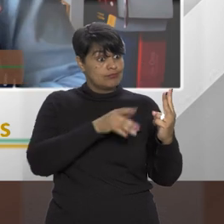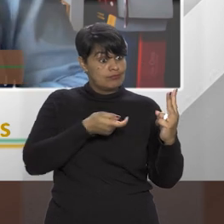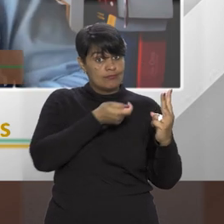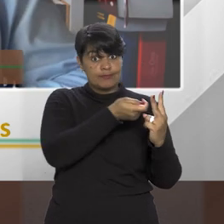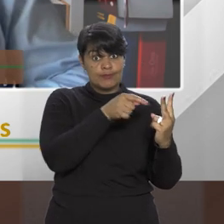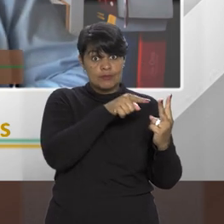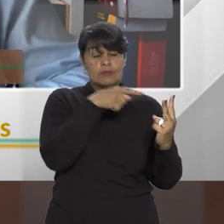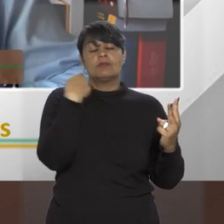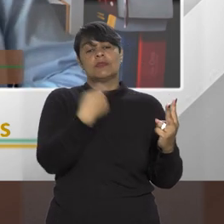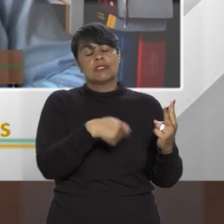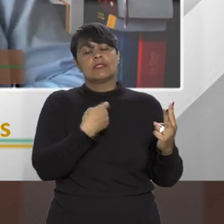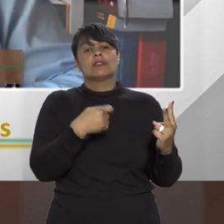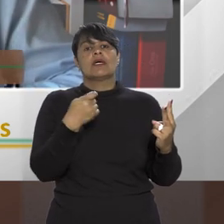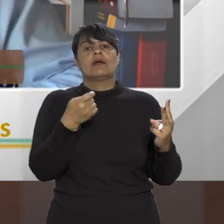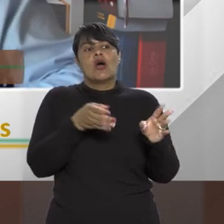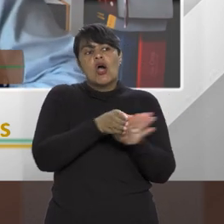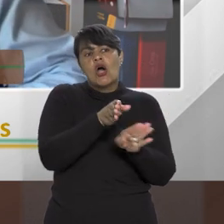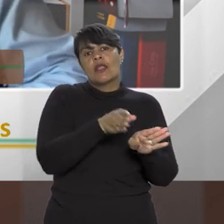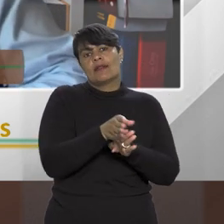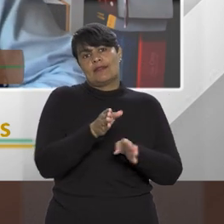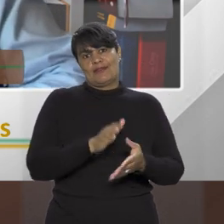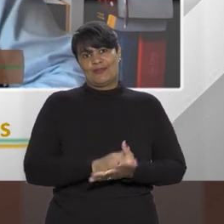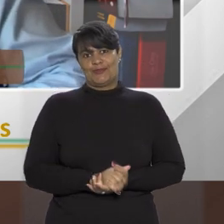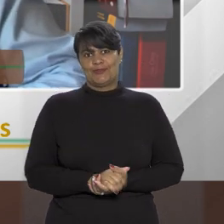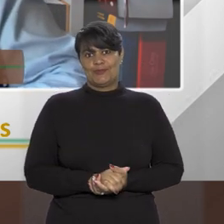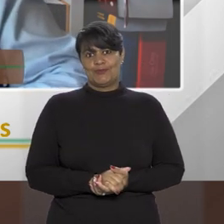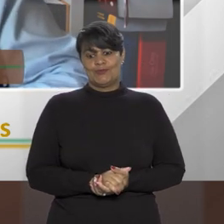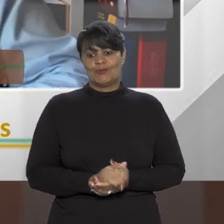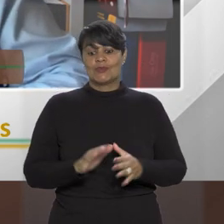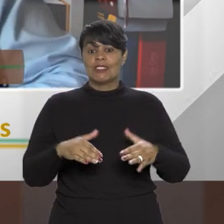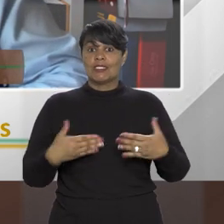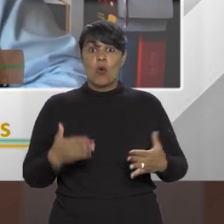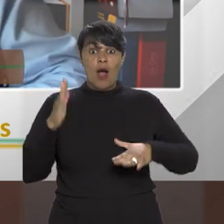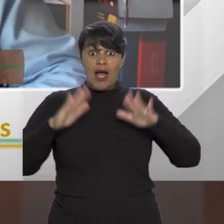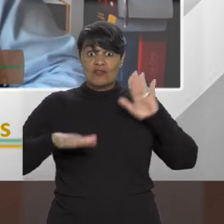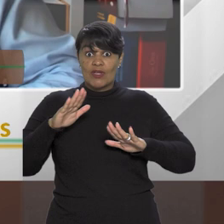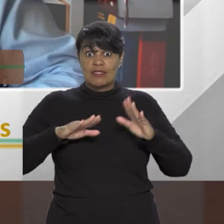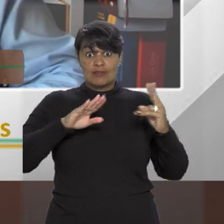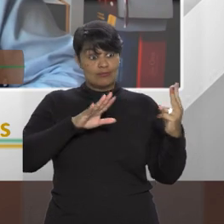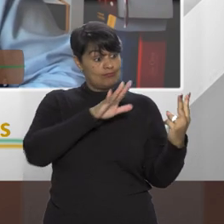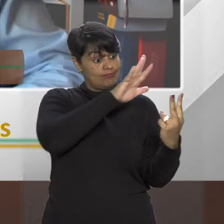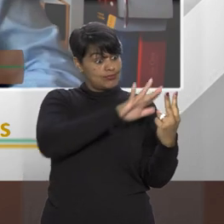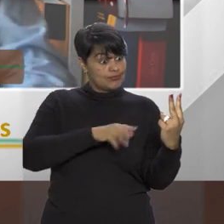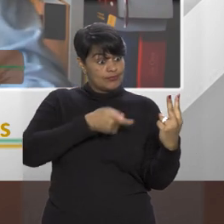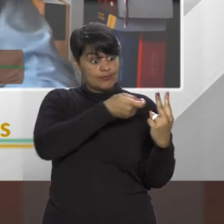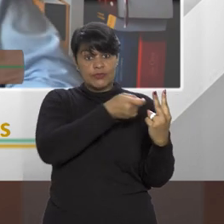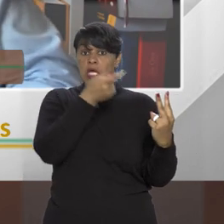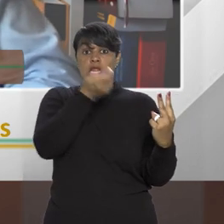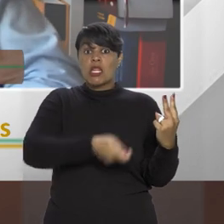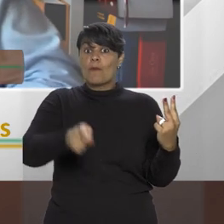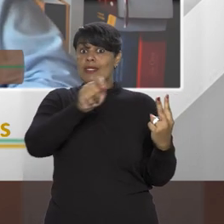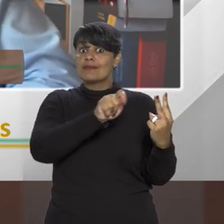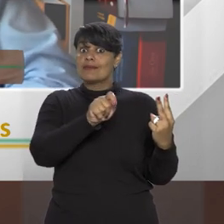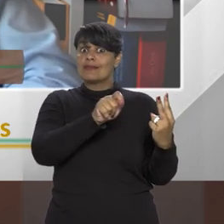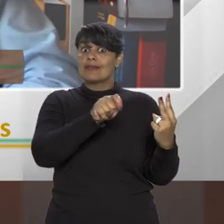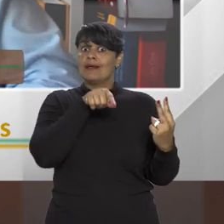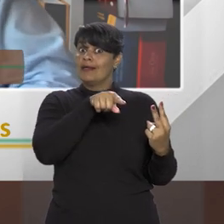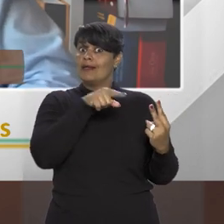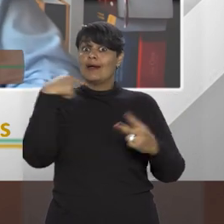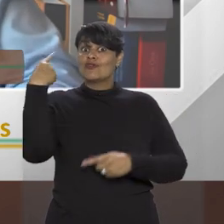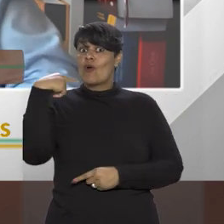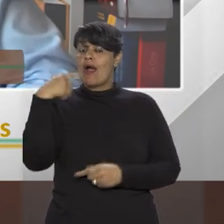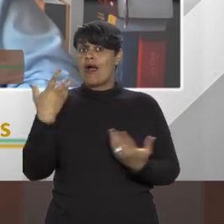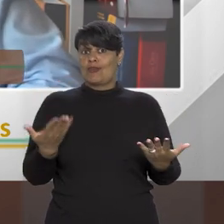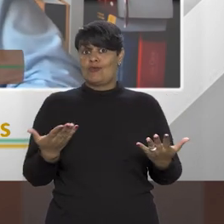precisa nem do advogado, né? A gente tem a plataforma consumidor.gov.br, que é uma plataforma governamental, gratuita,